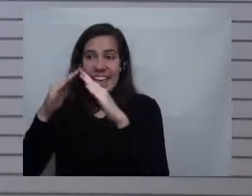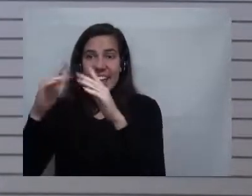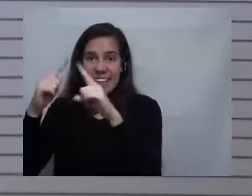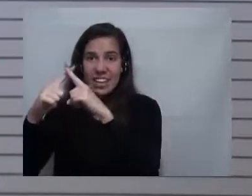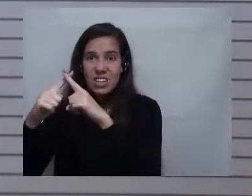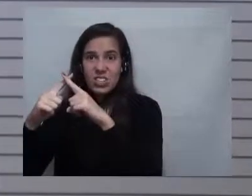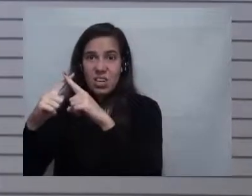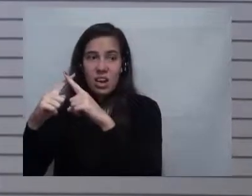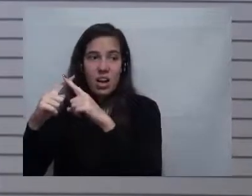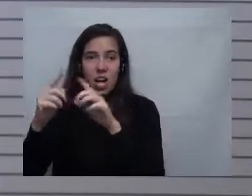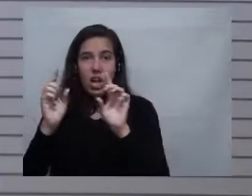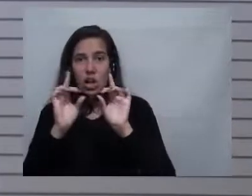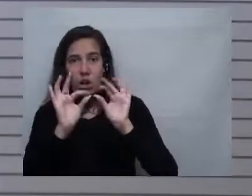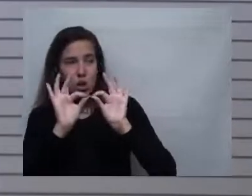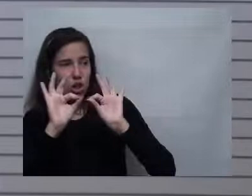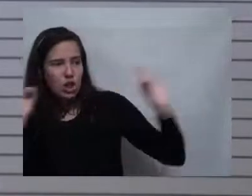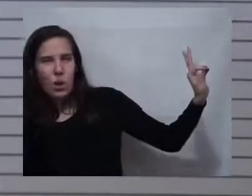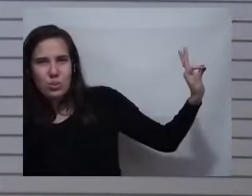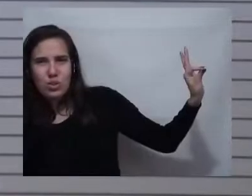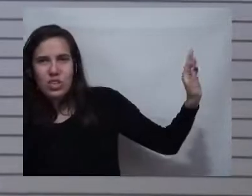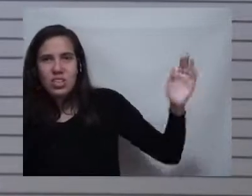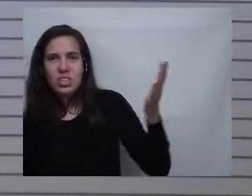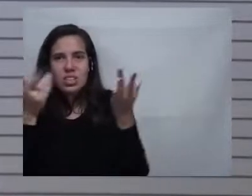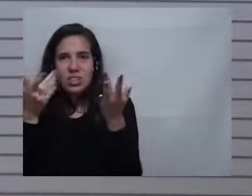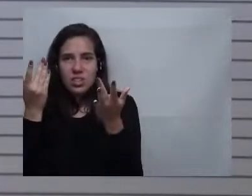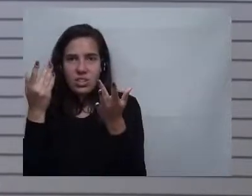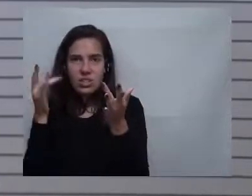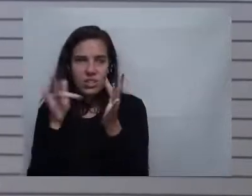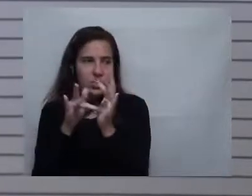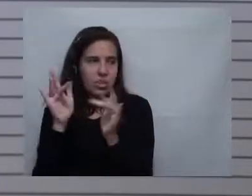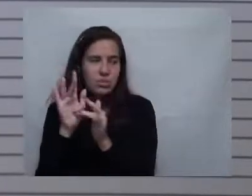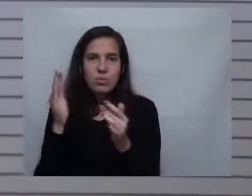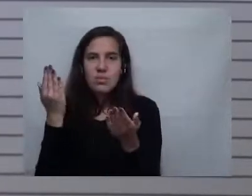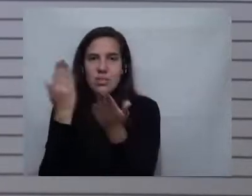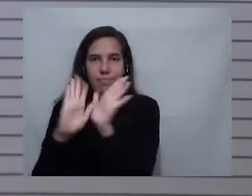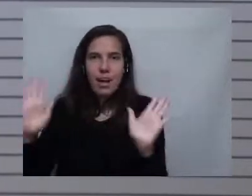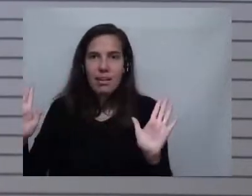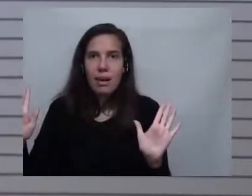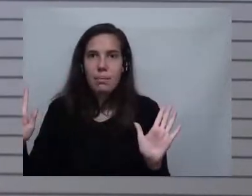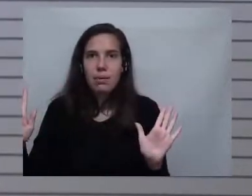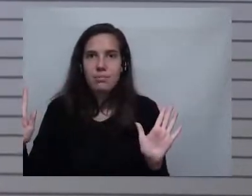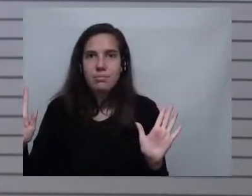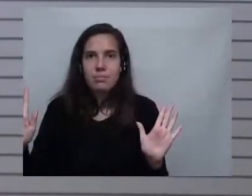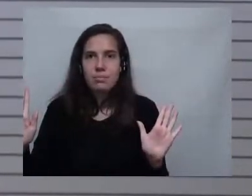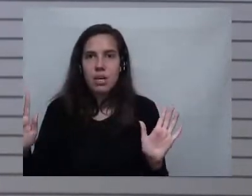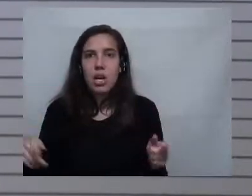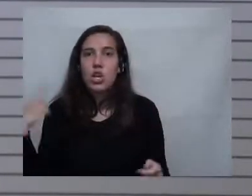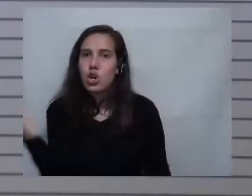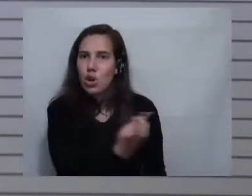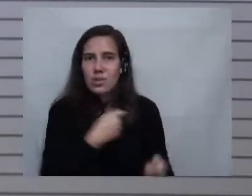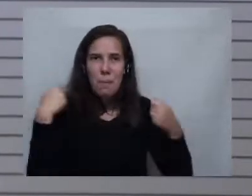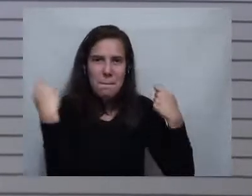porque a Ministério do fulano Ministério do ciclano mas no ministério de Jesus Cristo nosso Senhor